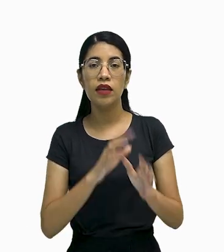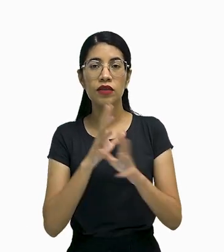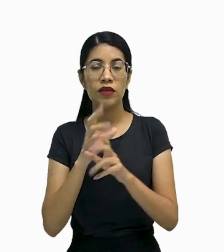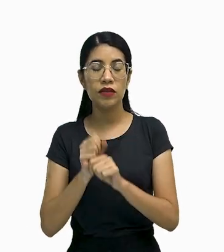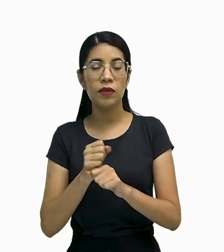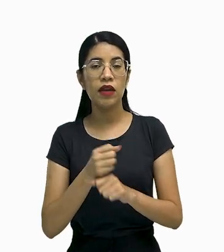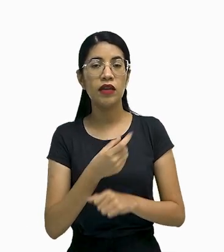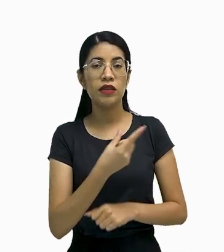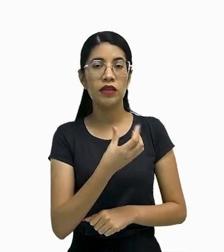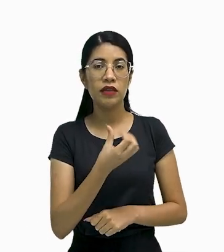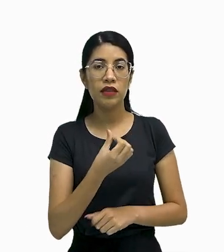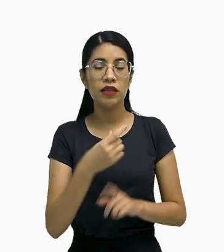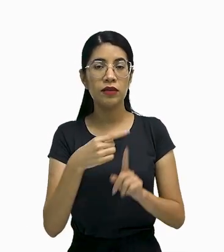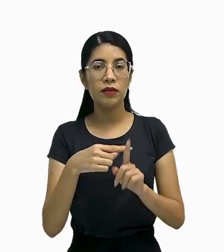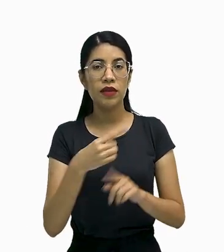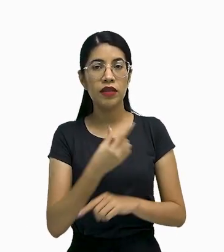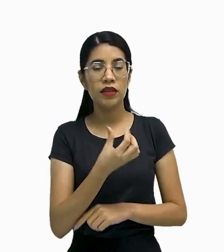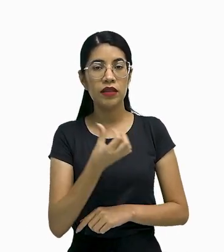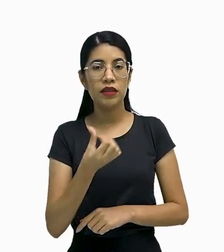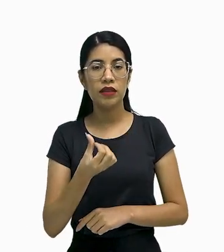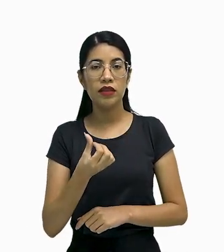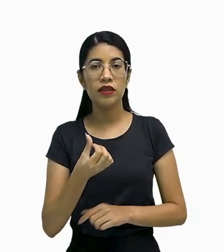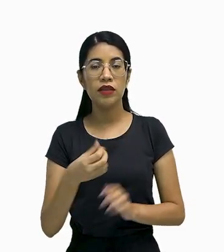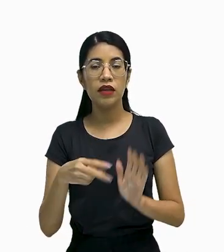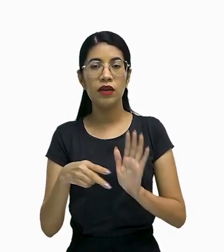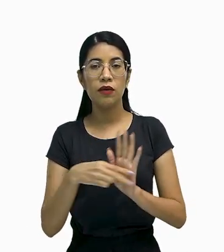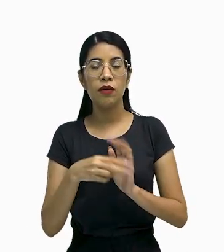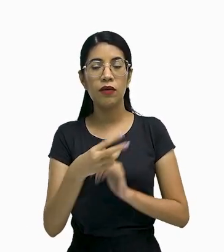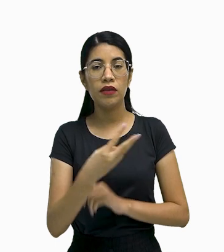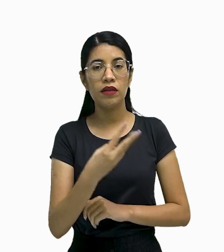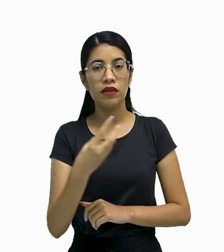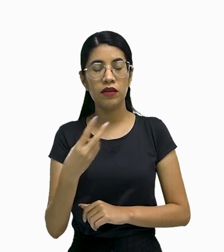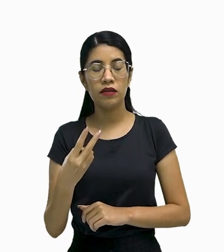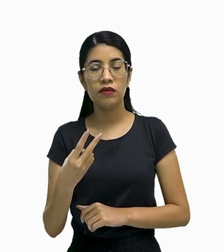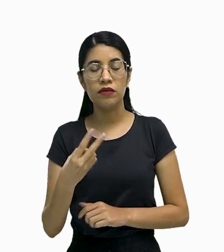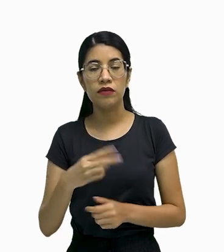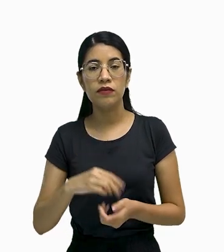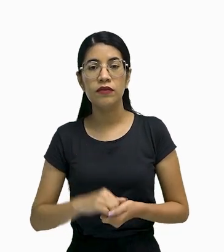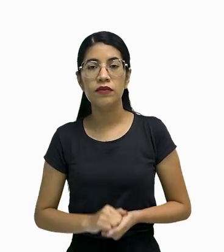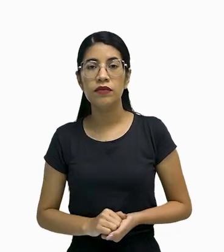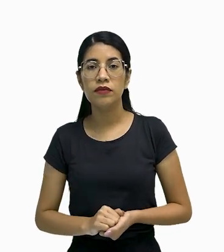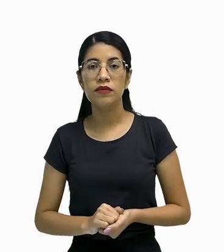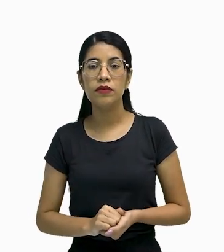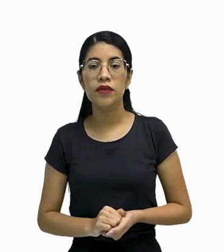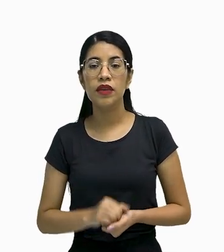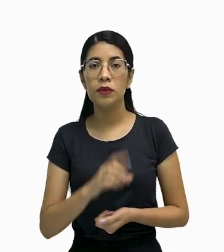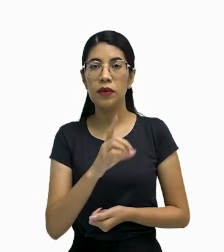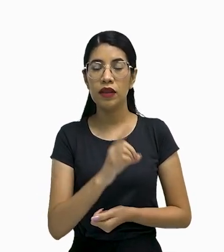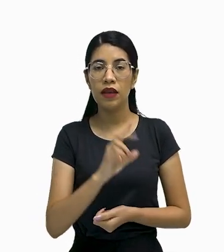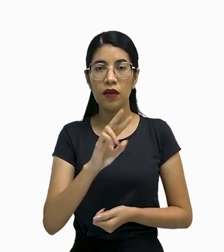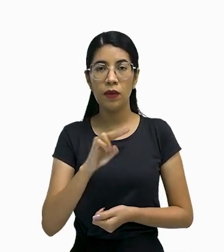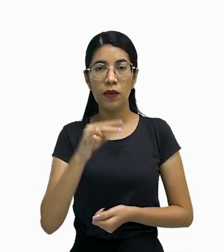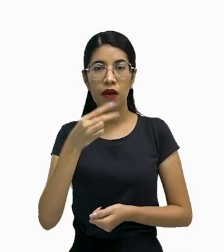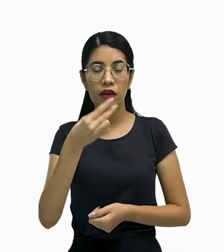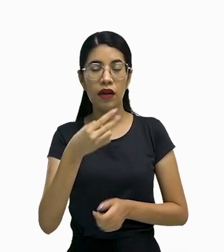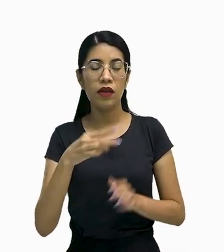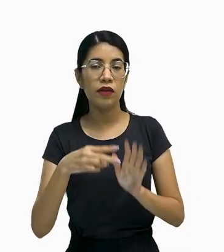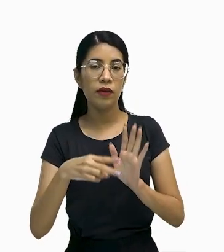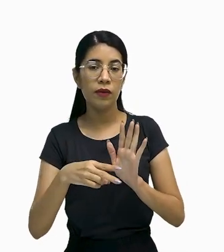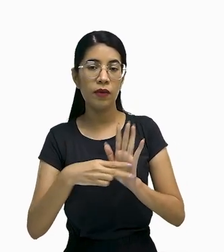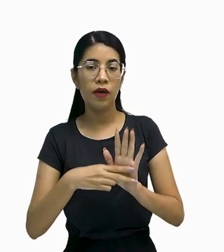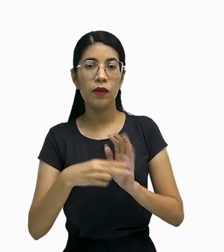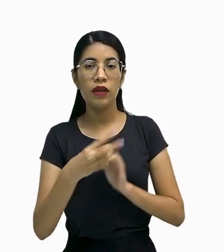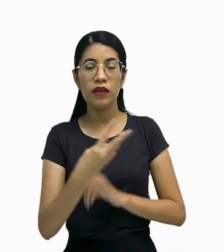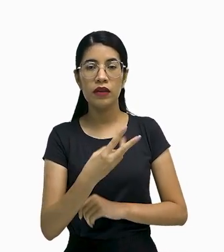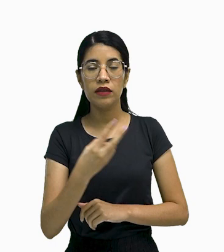mais 16, o resultado é igual a 32. Então, D ao quadrado, que é o diâmetro, é